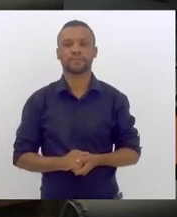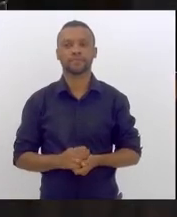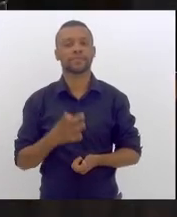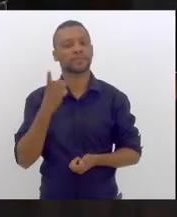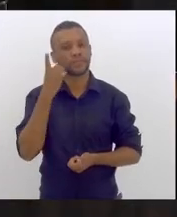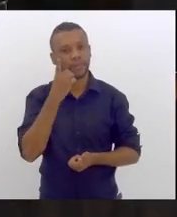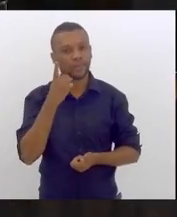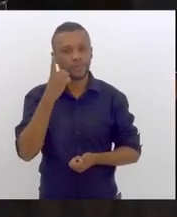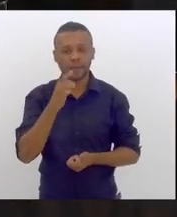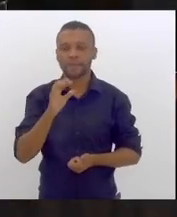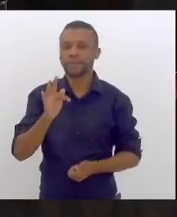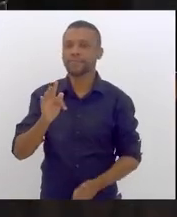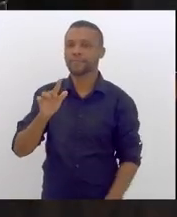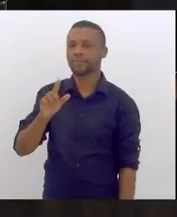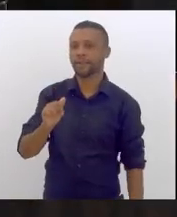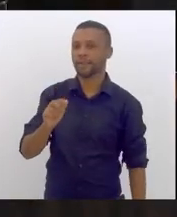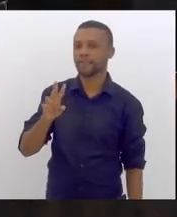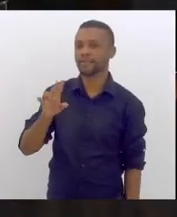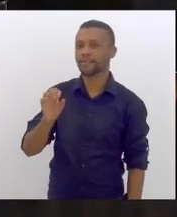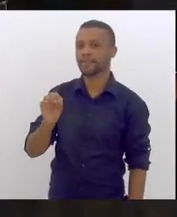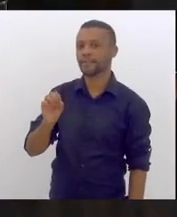Deputado Flávio Serafini.